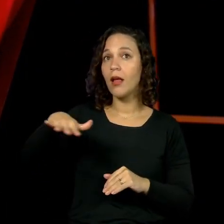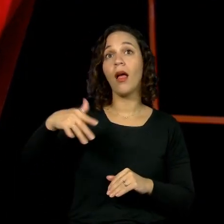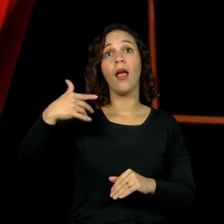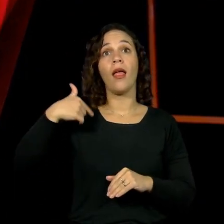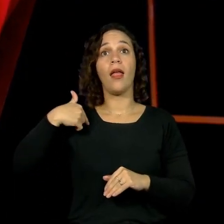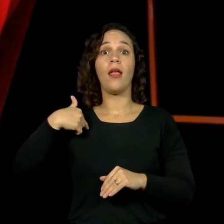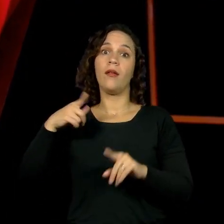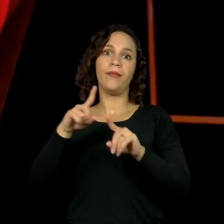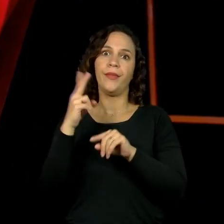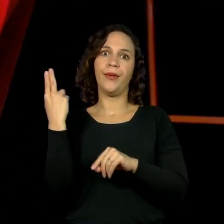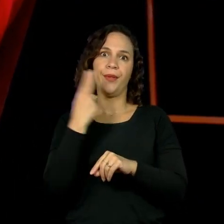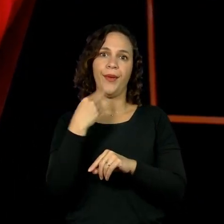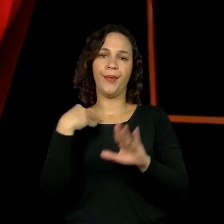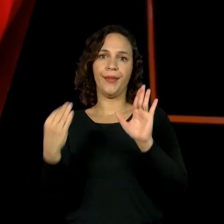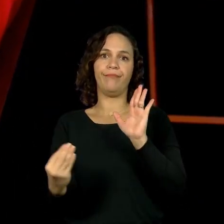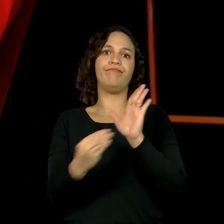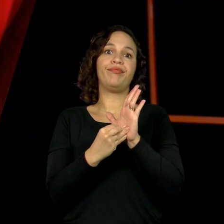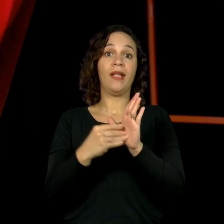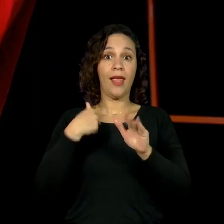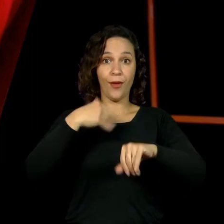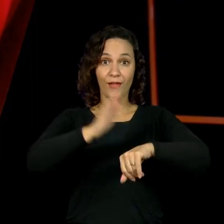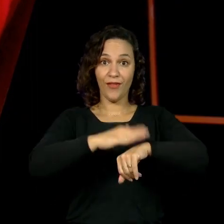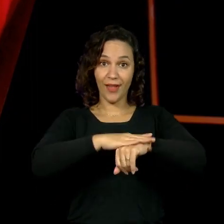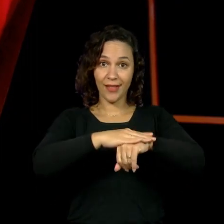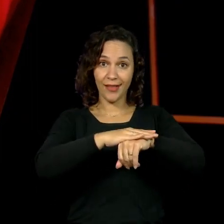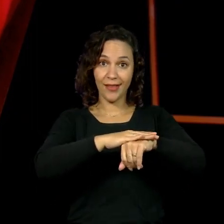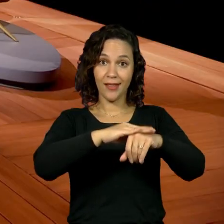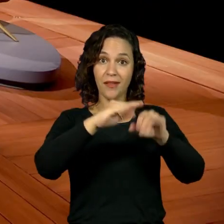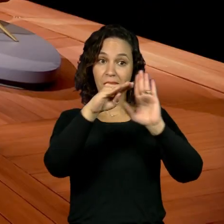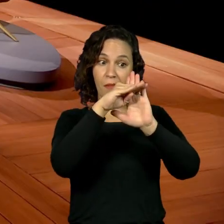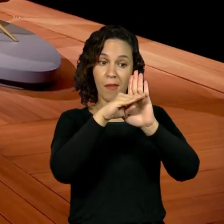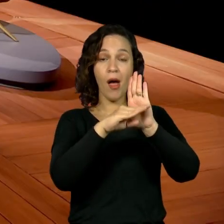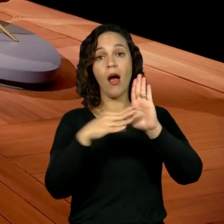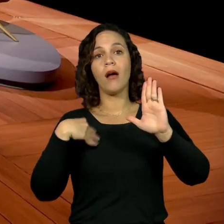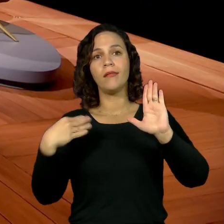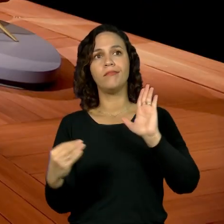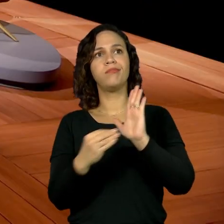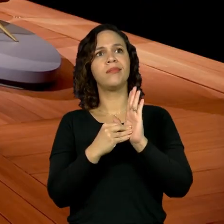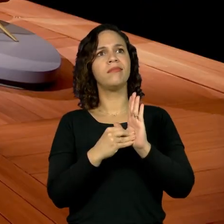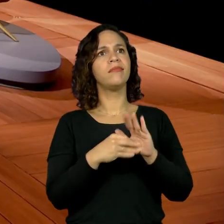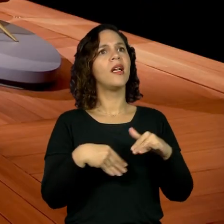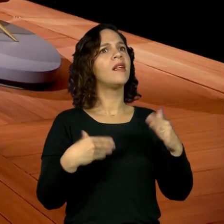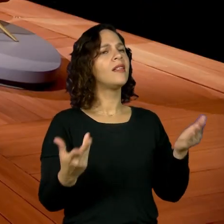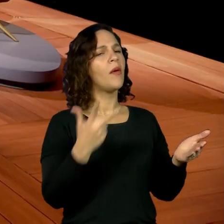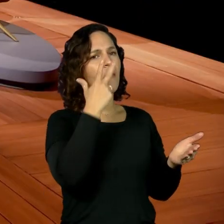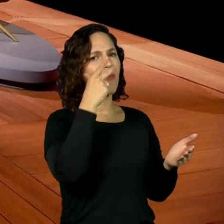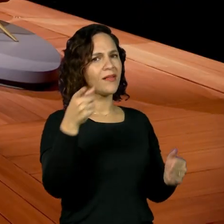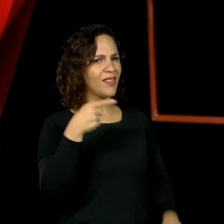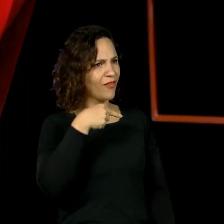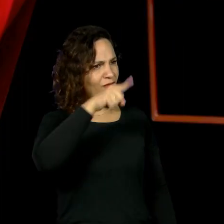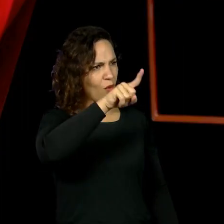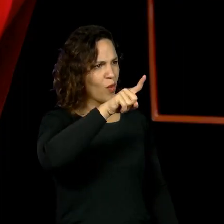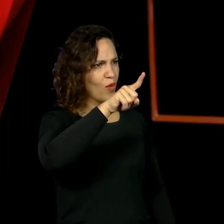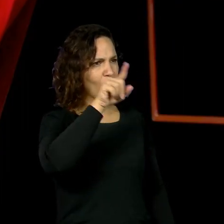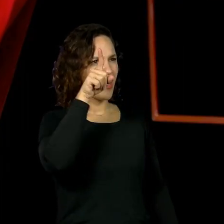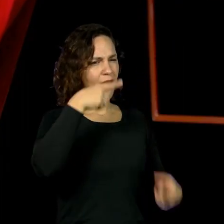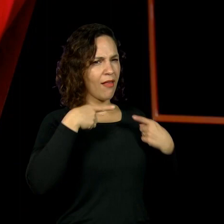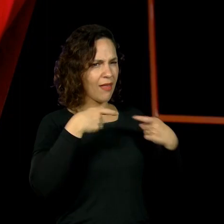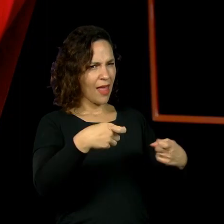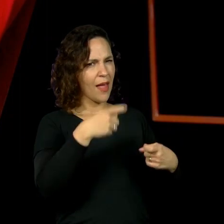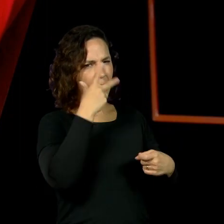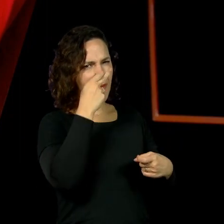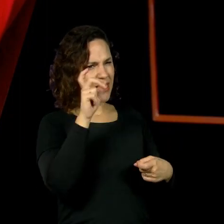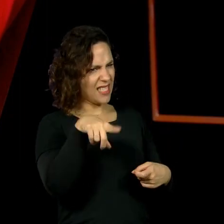para essa lista, claro, né? Eu fazia a lista, eu passei a fazer essa lista. Quer dizer, que Suez foi meio que um castigo para você, então? Foi uma